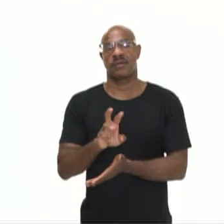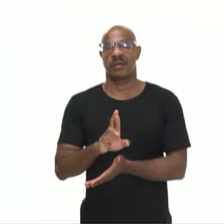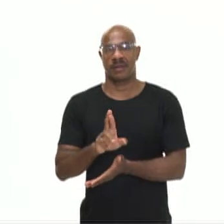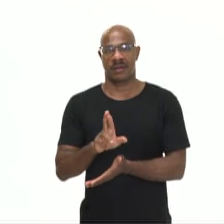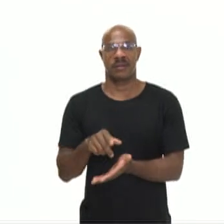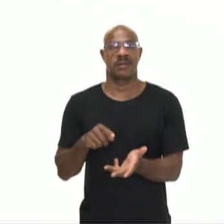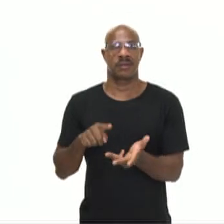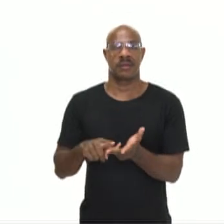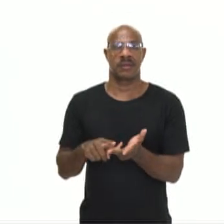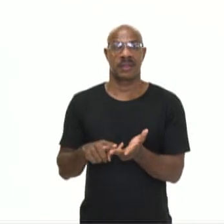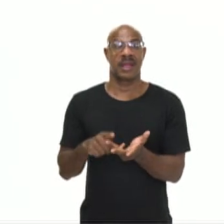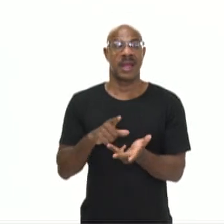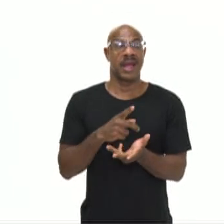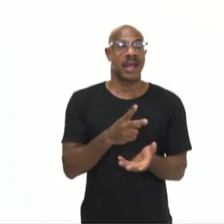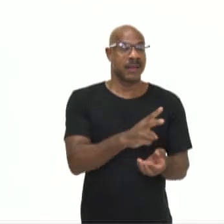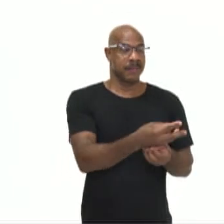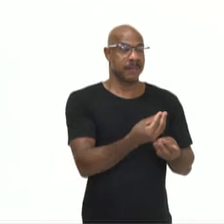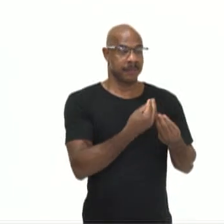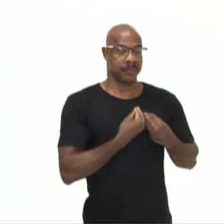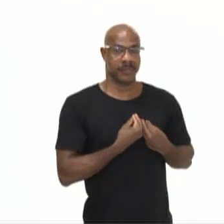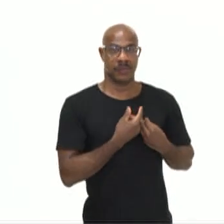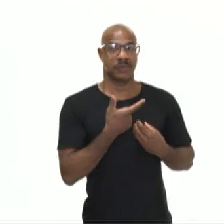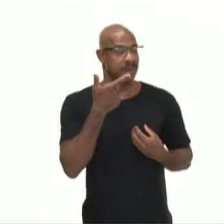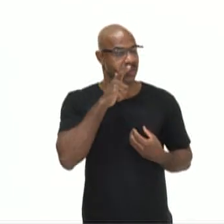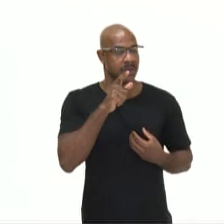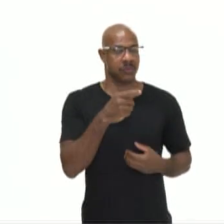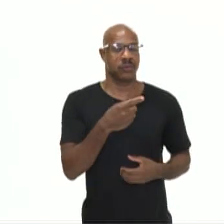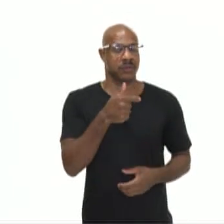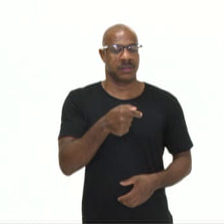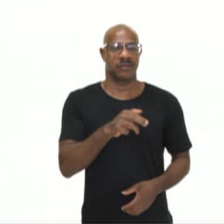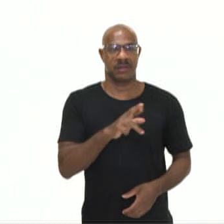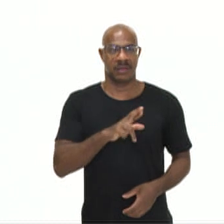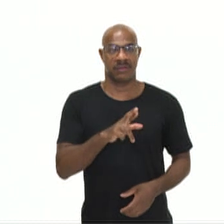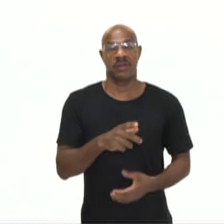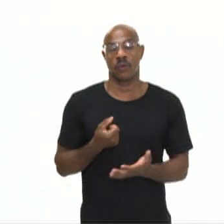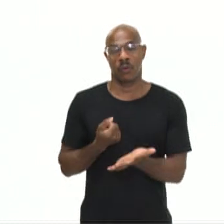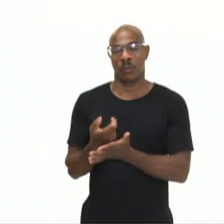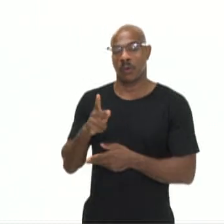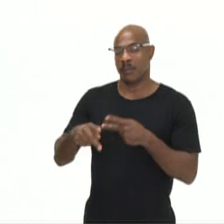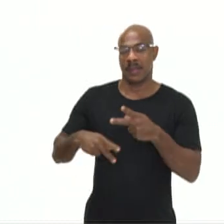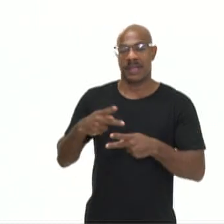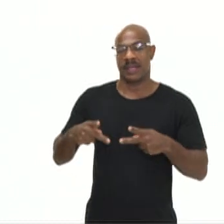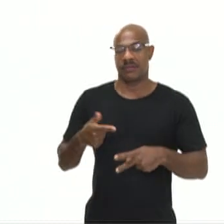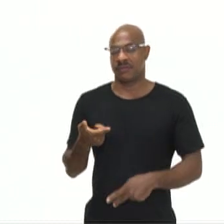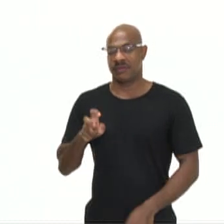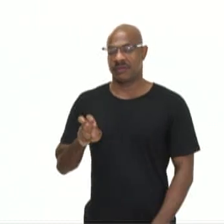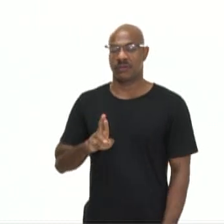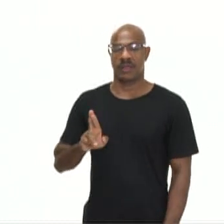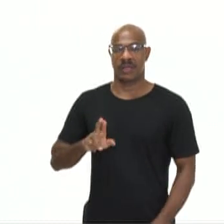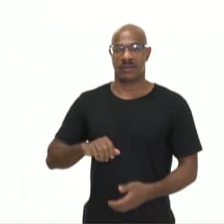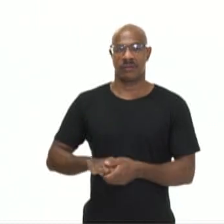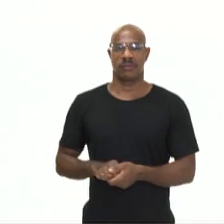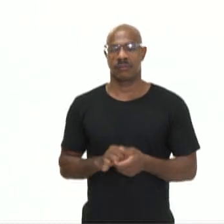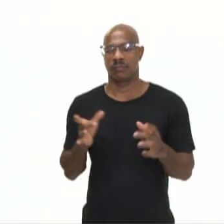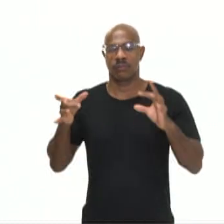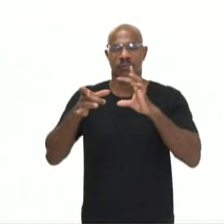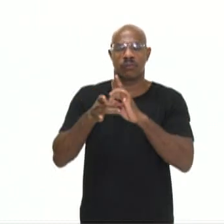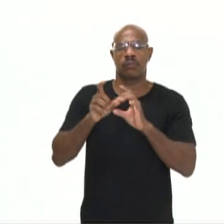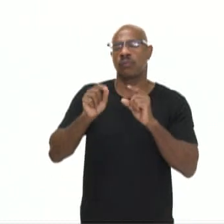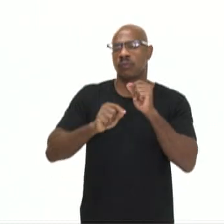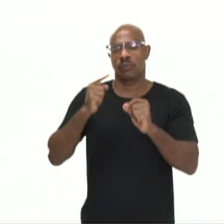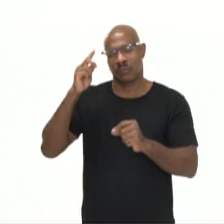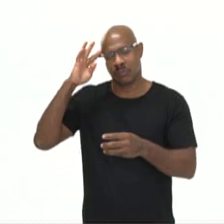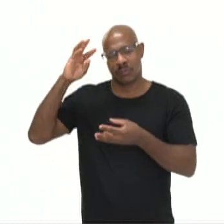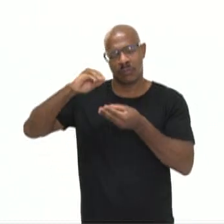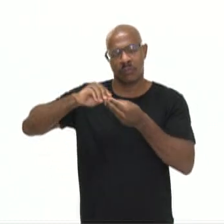R$ 5, recebeu R$ 7 e comprou um presente de R$ 25. Então, o que que eu associei aqui? Olha